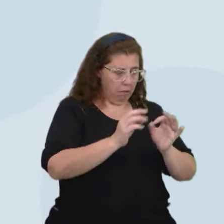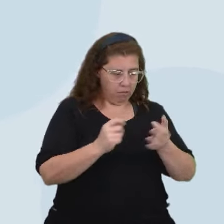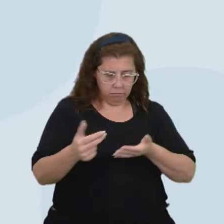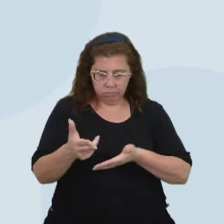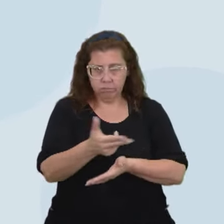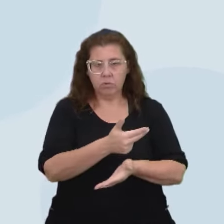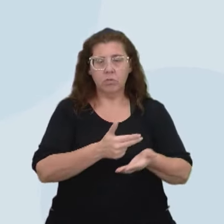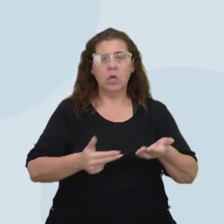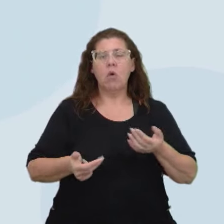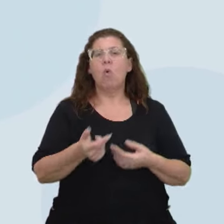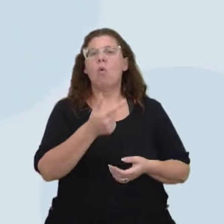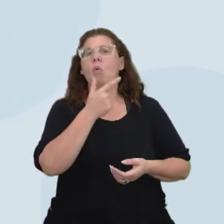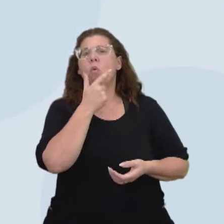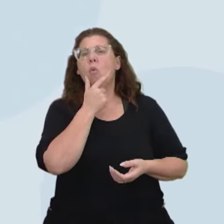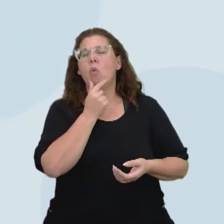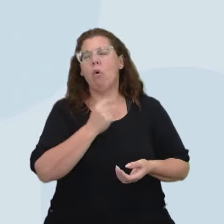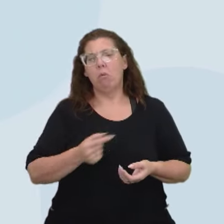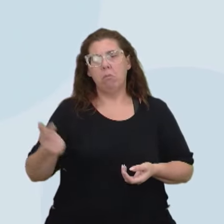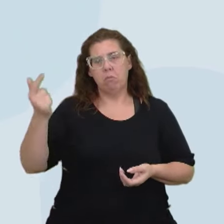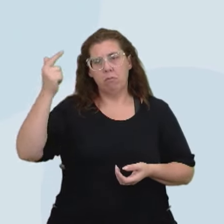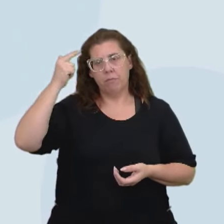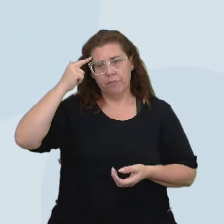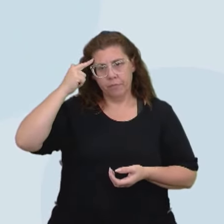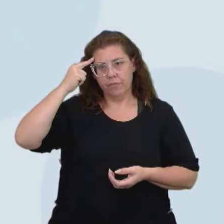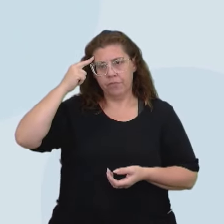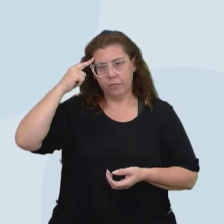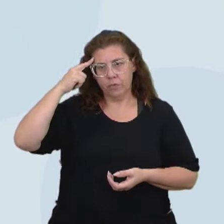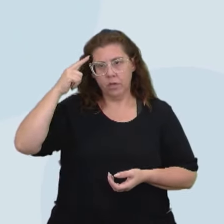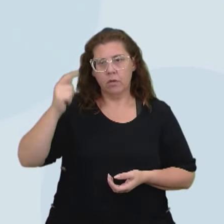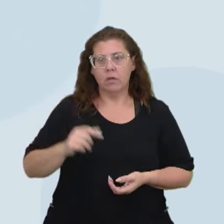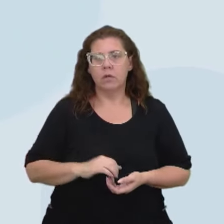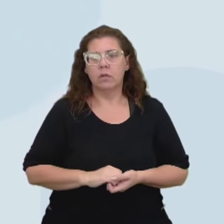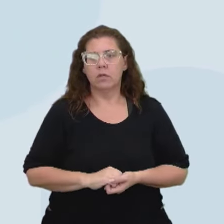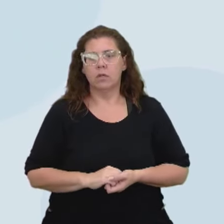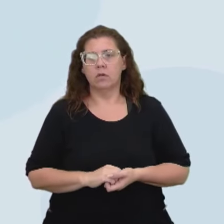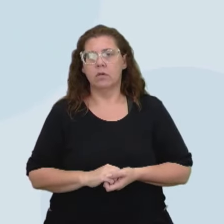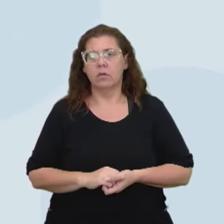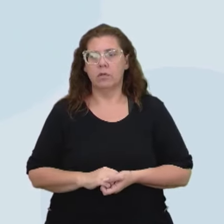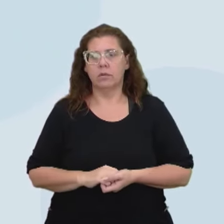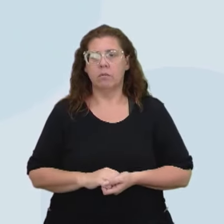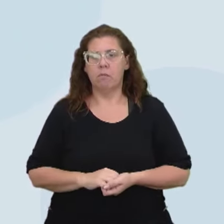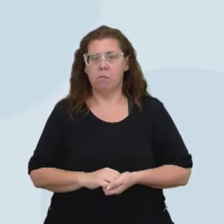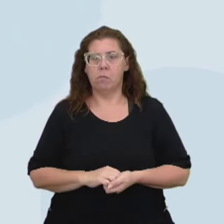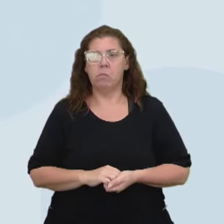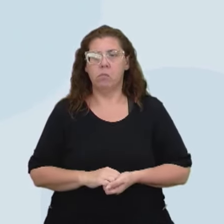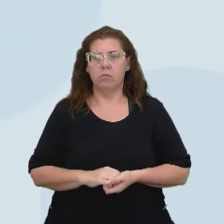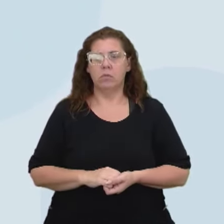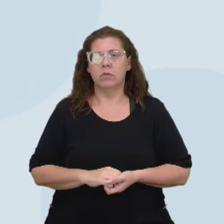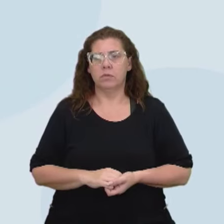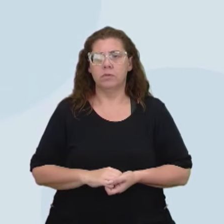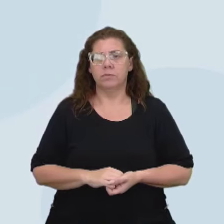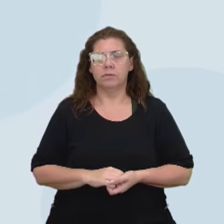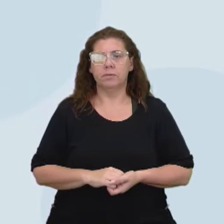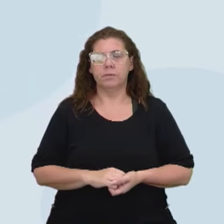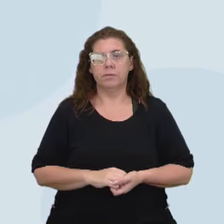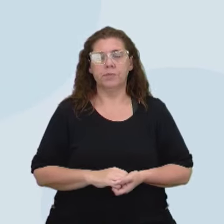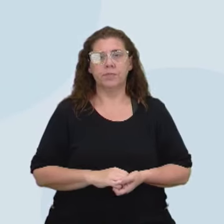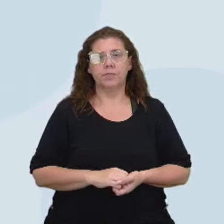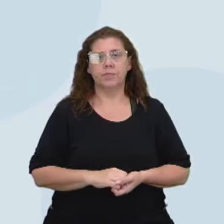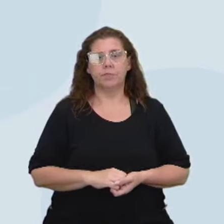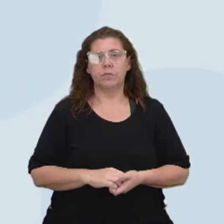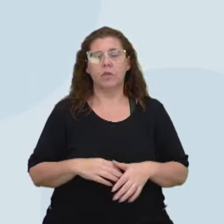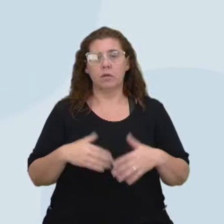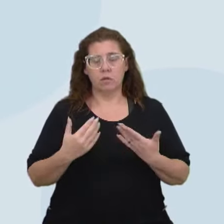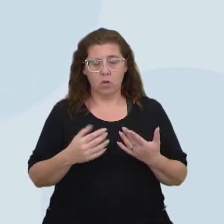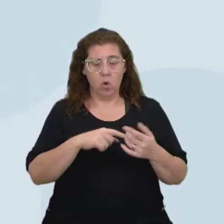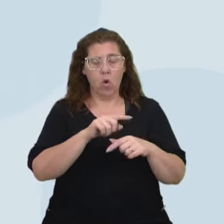um pensador inglês, o Jeremy Bentham, que é o chamado pai do utilitarismo, né? E